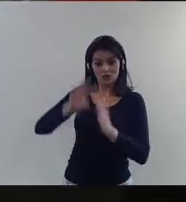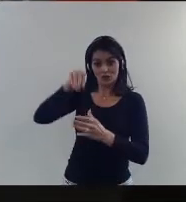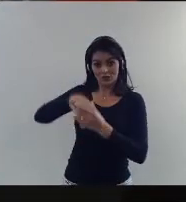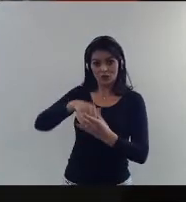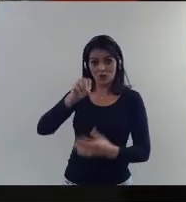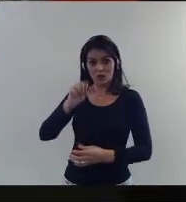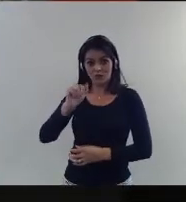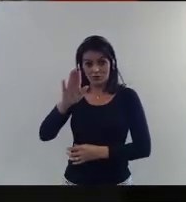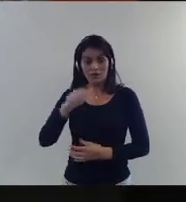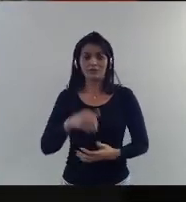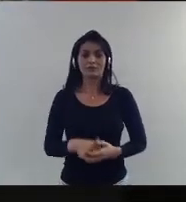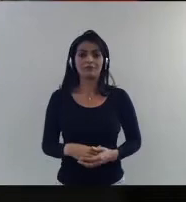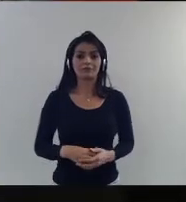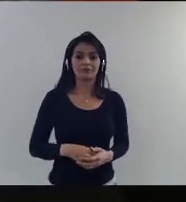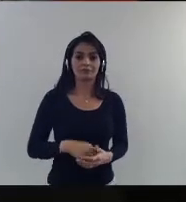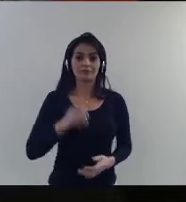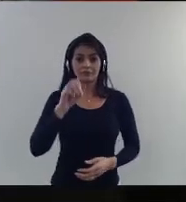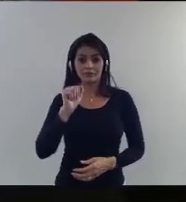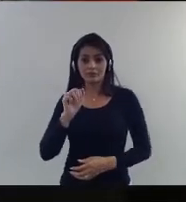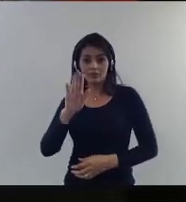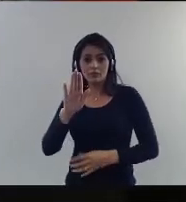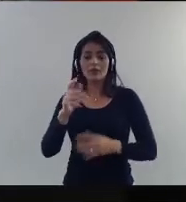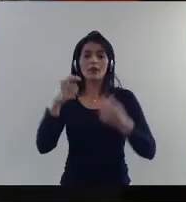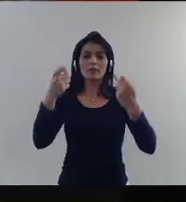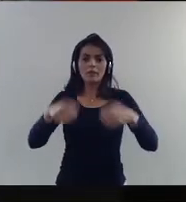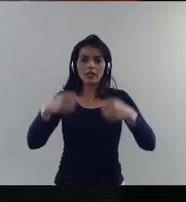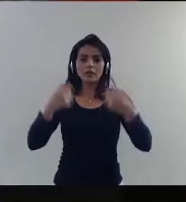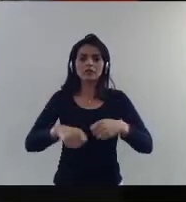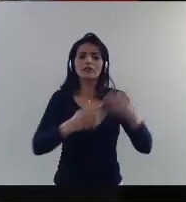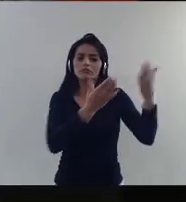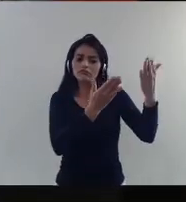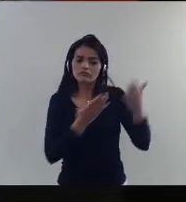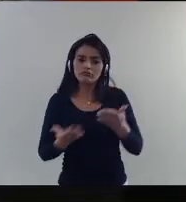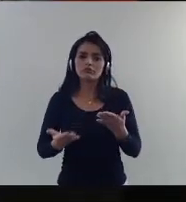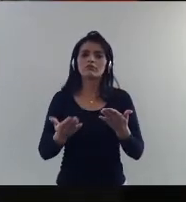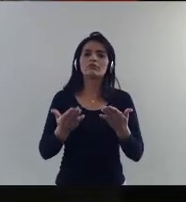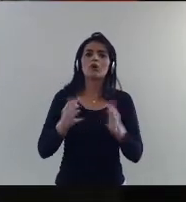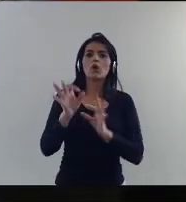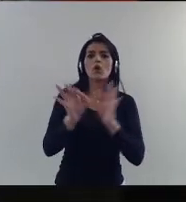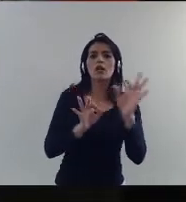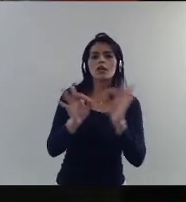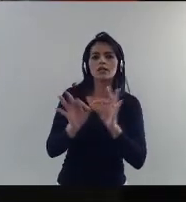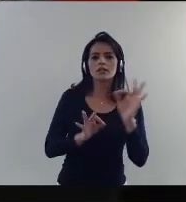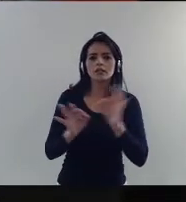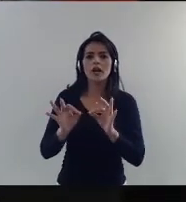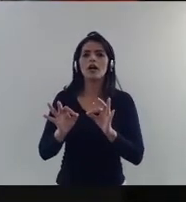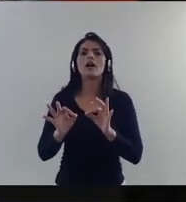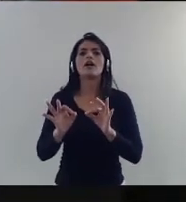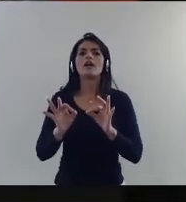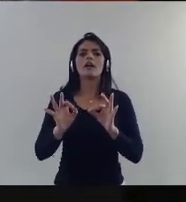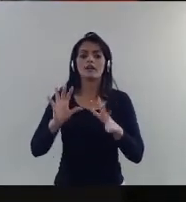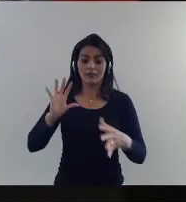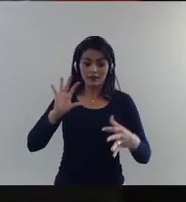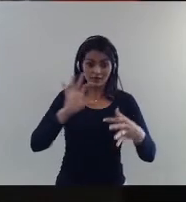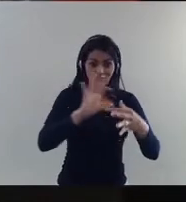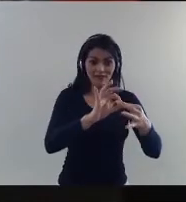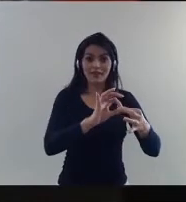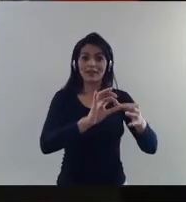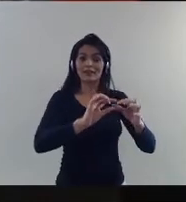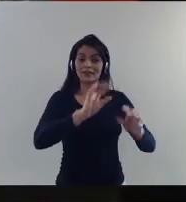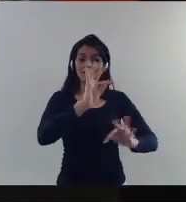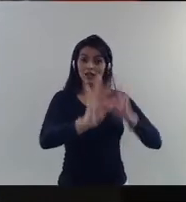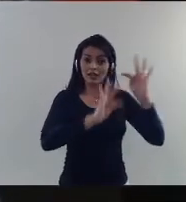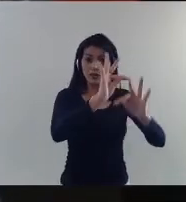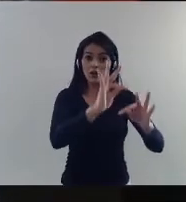ordem comece a trazer, né, a enfrentar a tecnologia como aliado, porque nós não